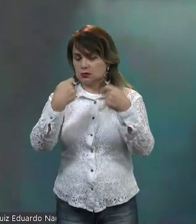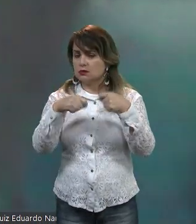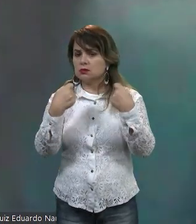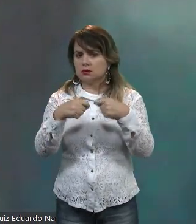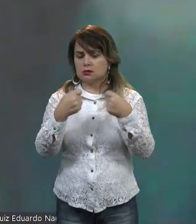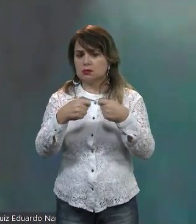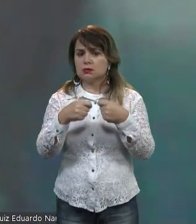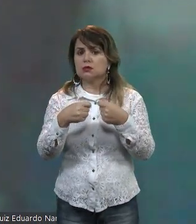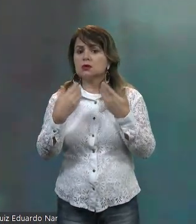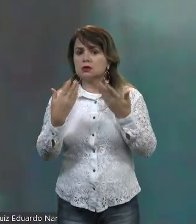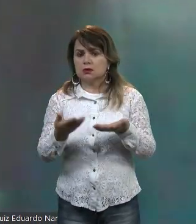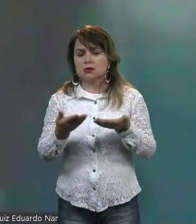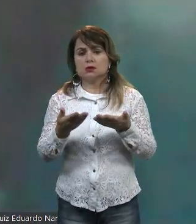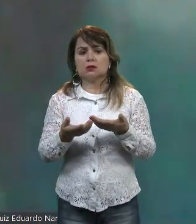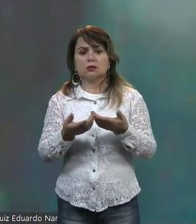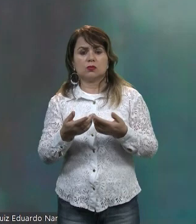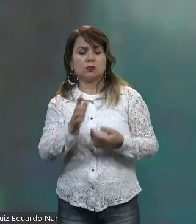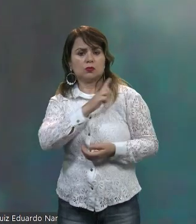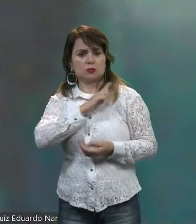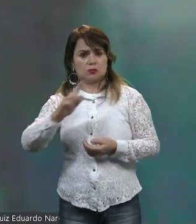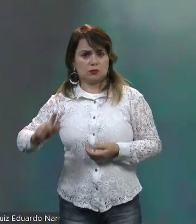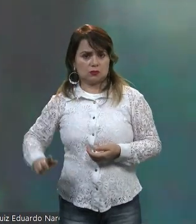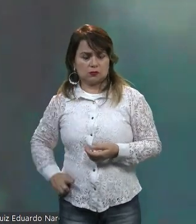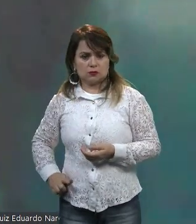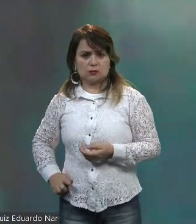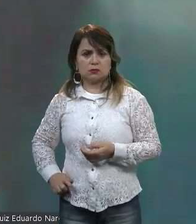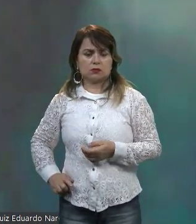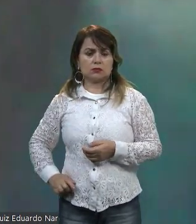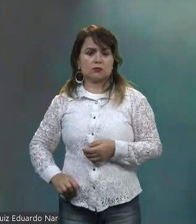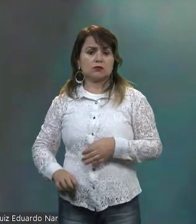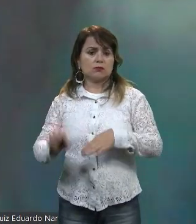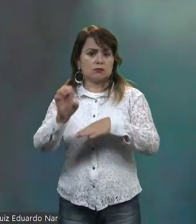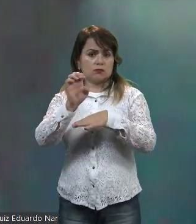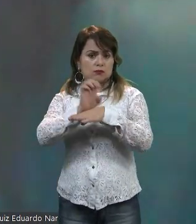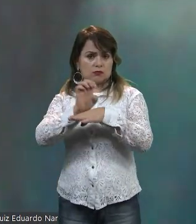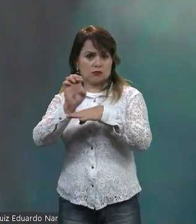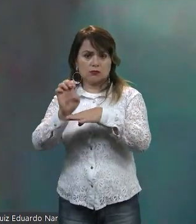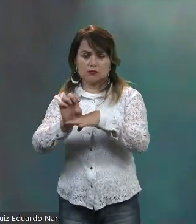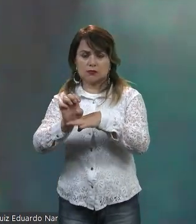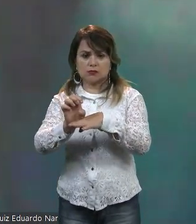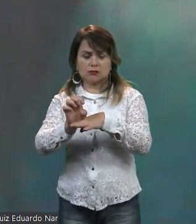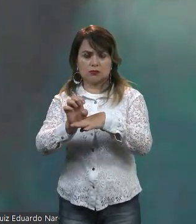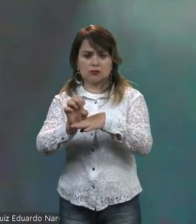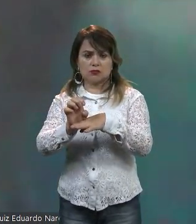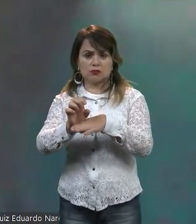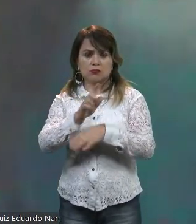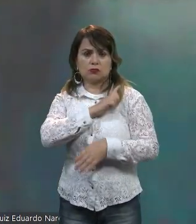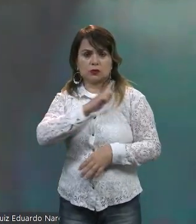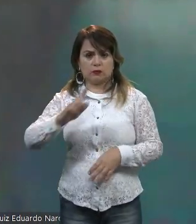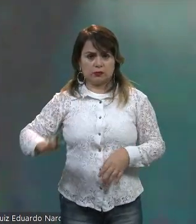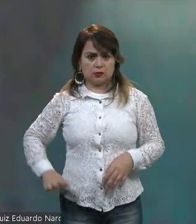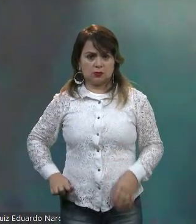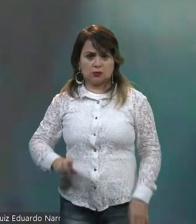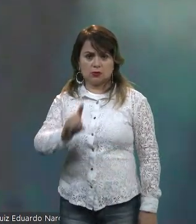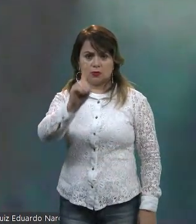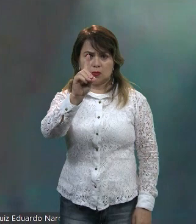atenção o fato do governo estadual, na governador